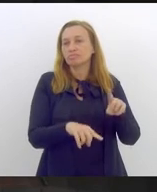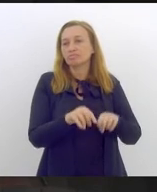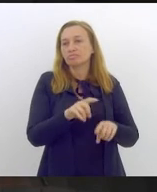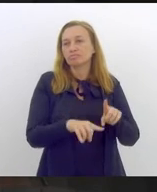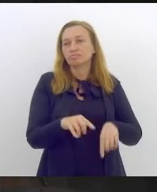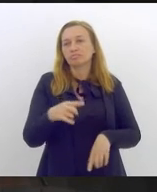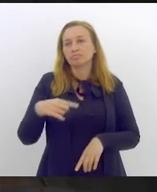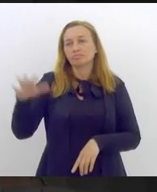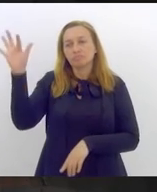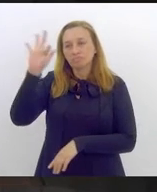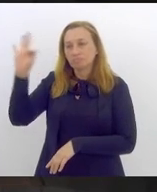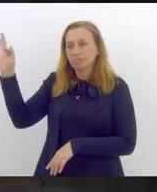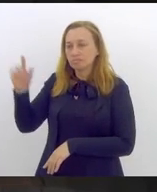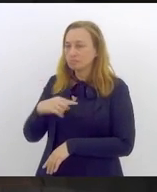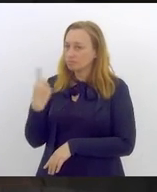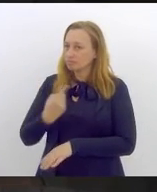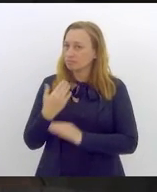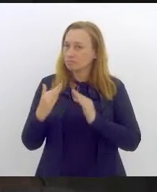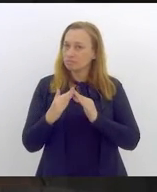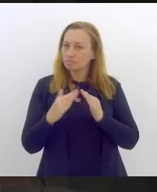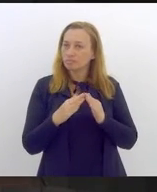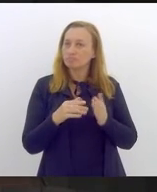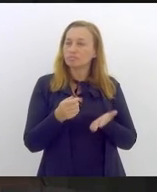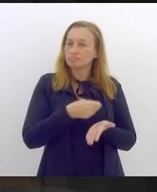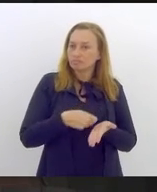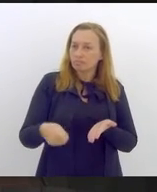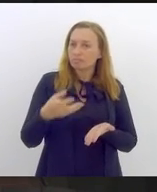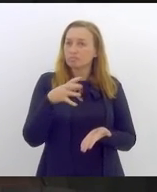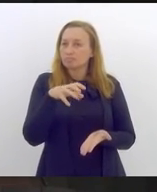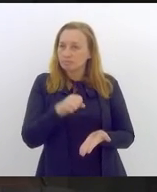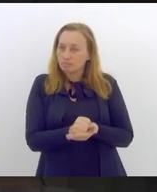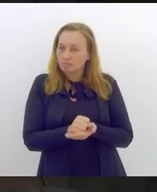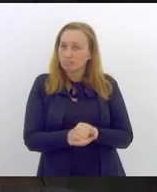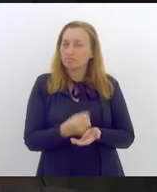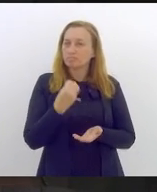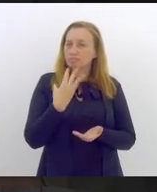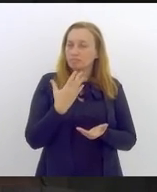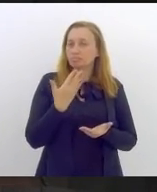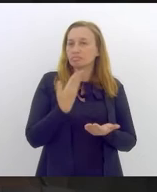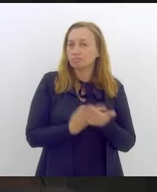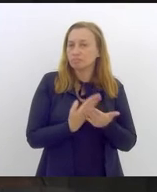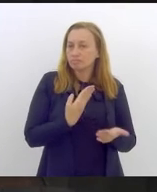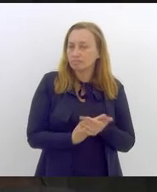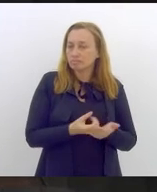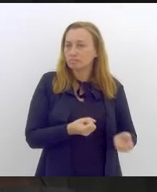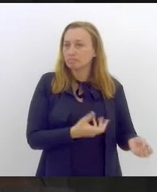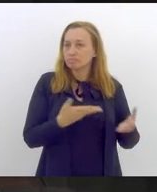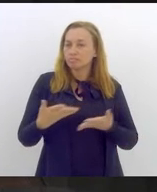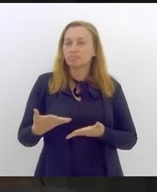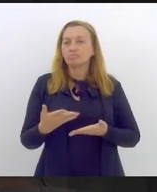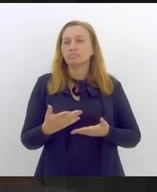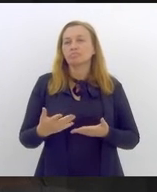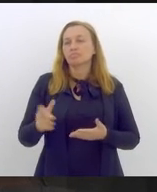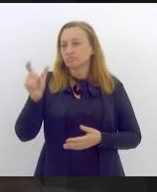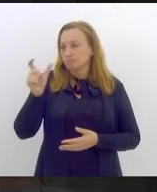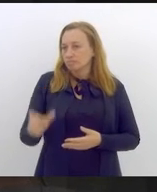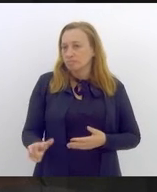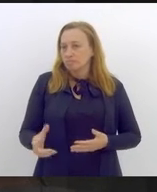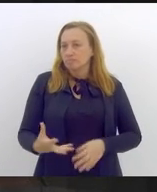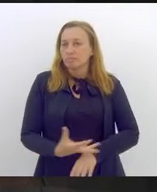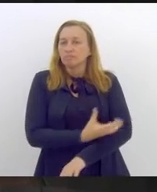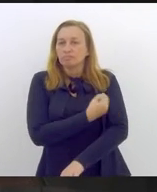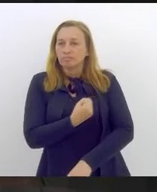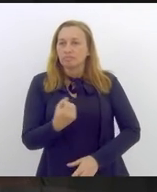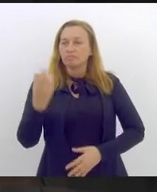França onde nós vivemos inclusive com registro com assinatura desejando bons estudos então dar certo essa figura muito movido pela